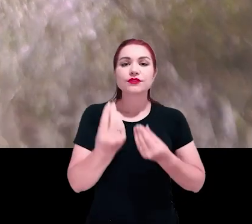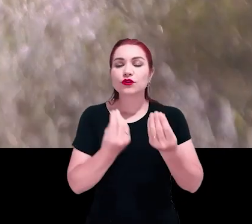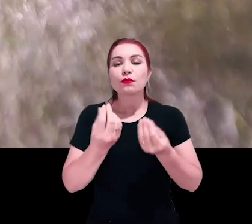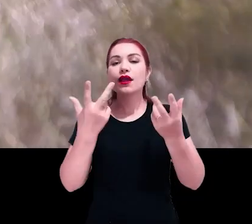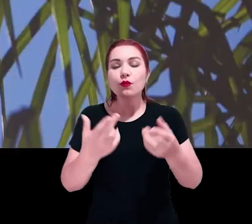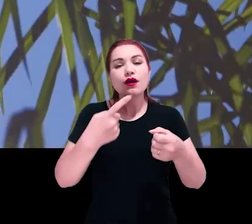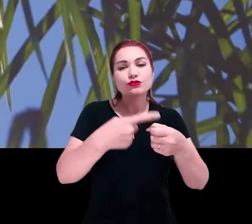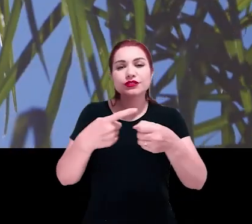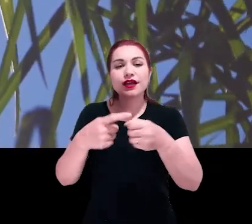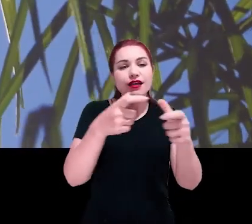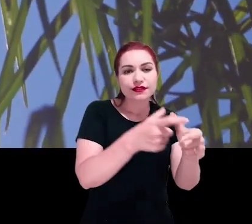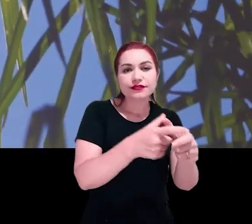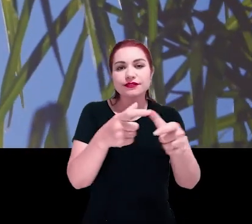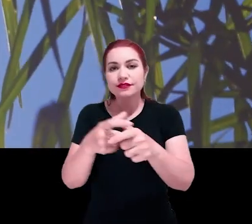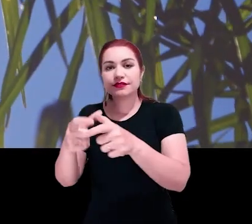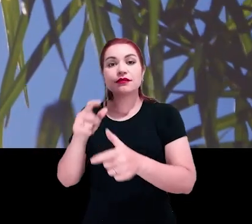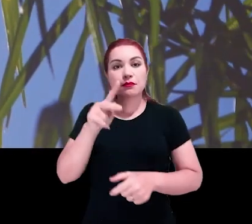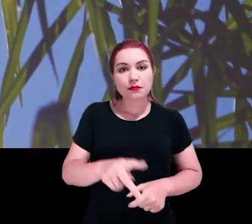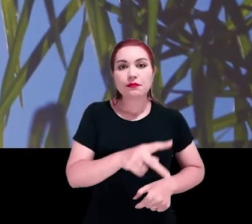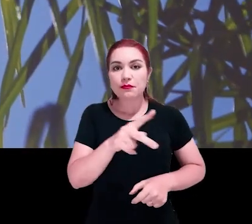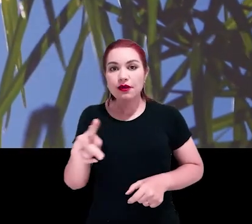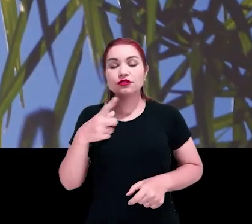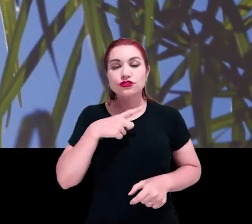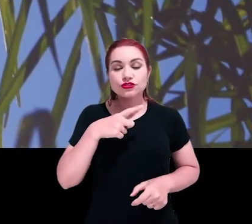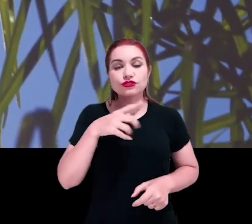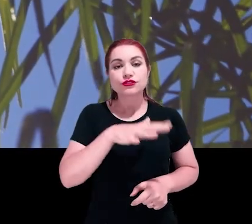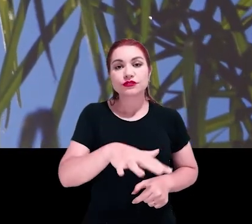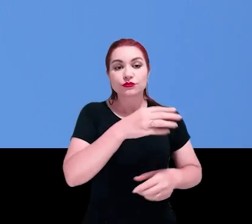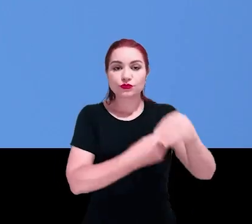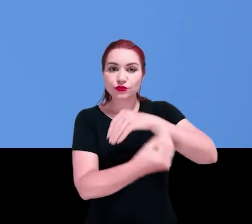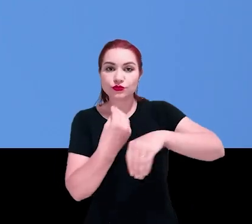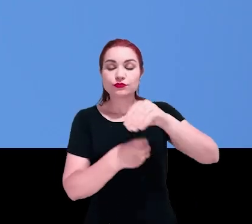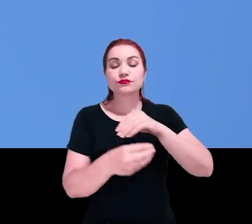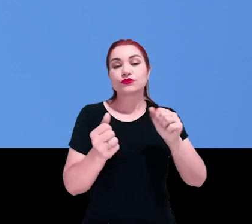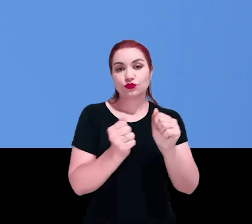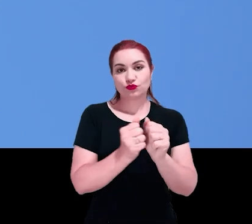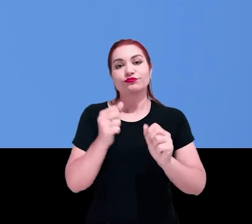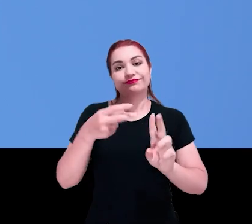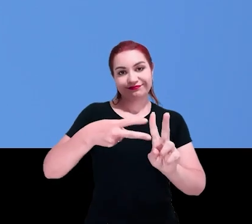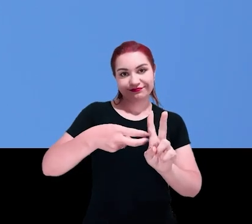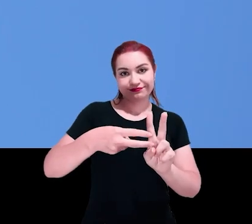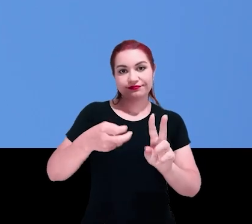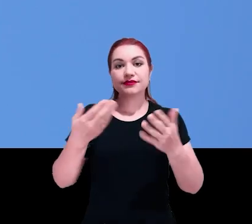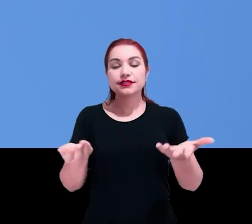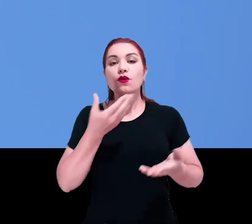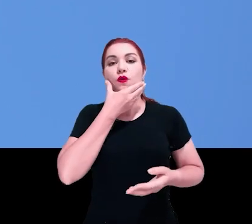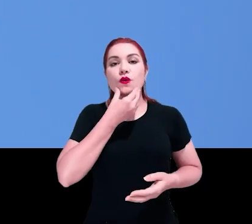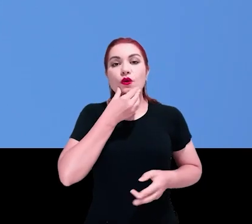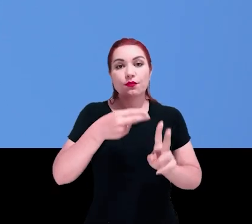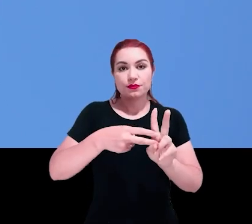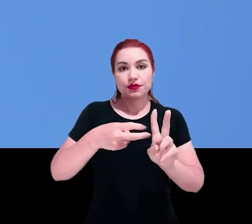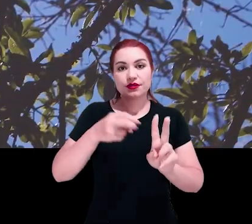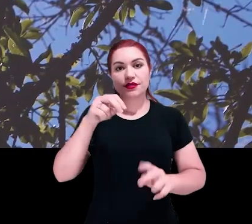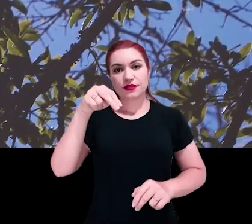pequenas cidades, em que os padres criavam uma vida estruturada com os indígenas. O que acontece é que Sepete Araju, que nós chegamos